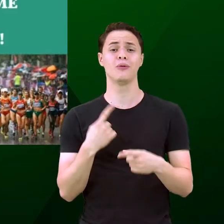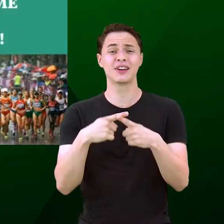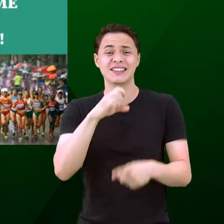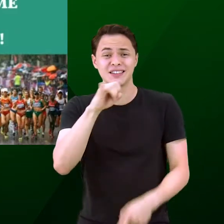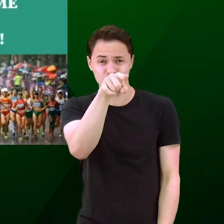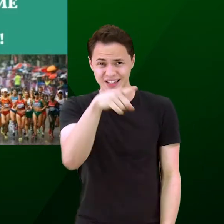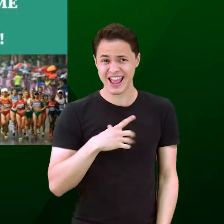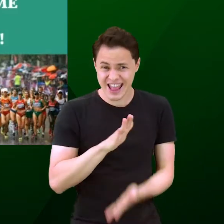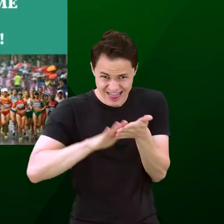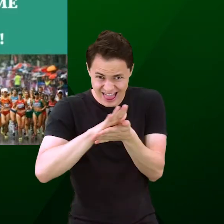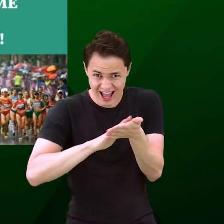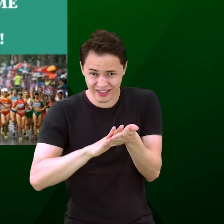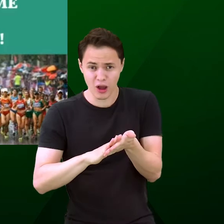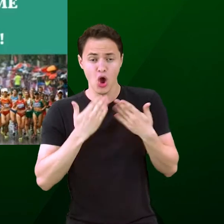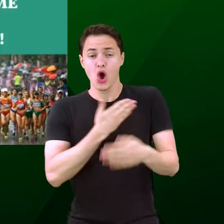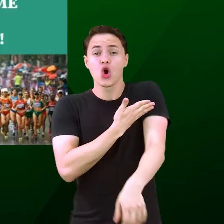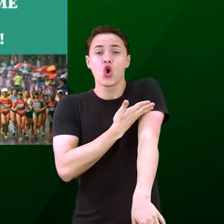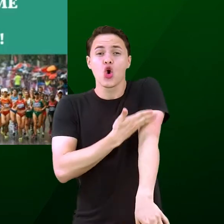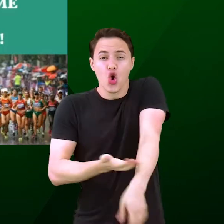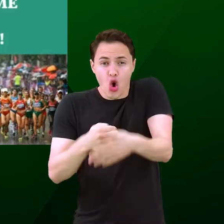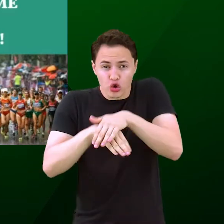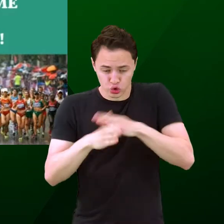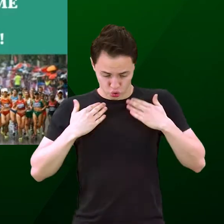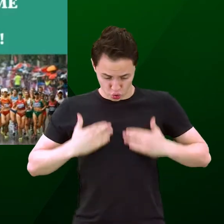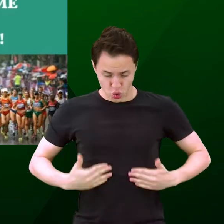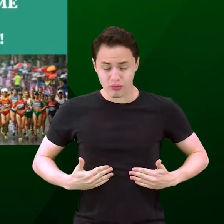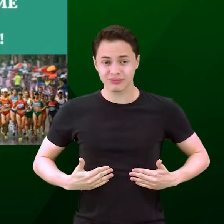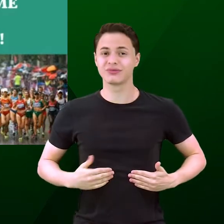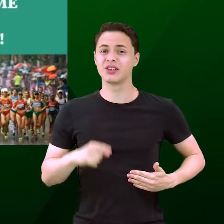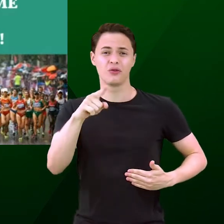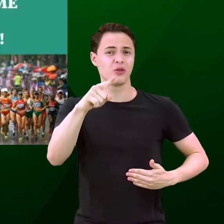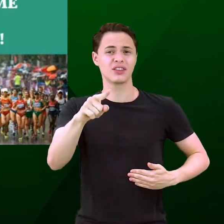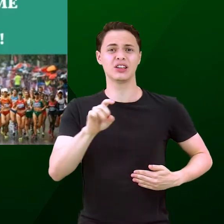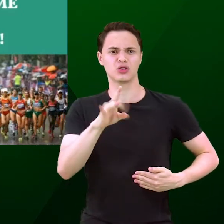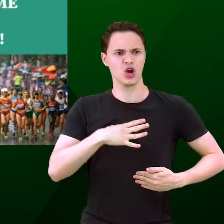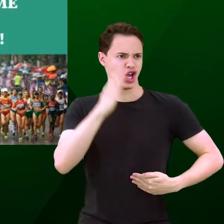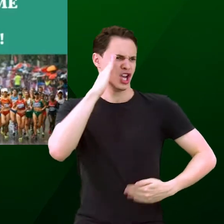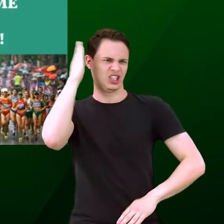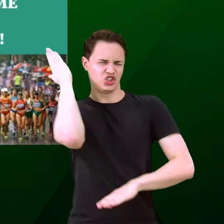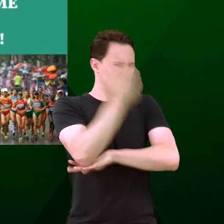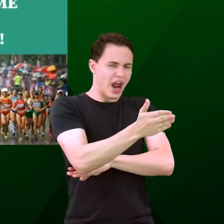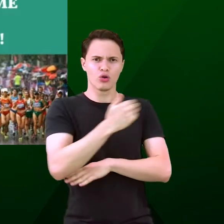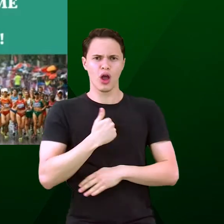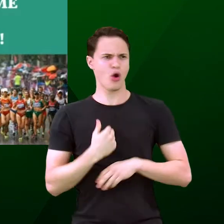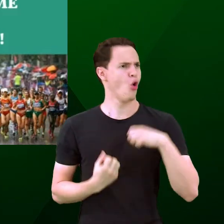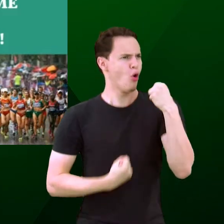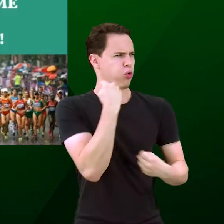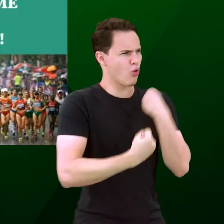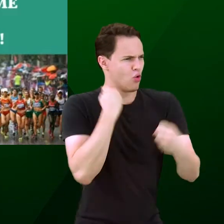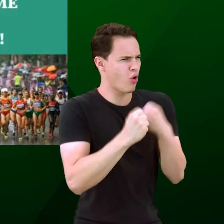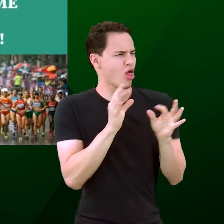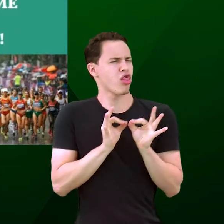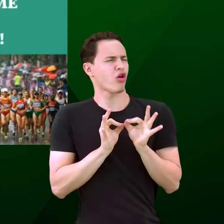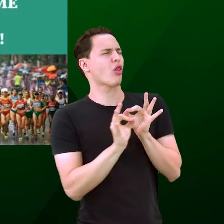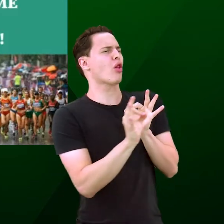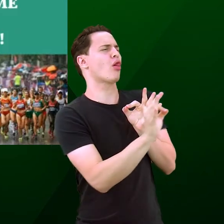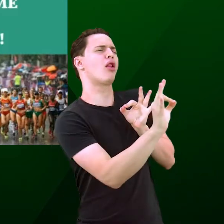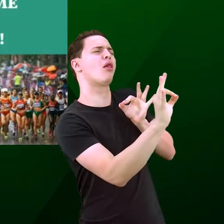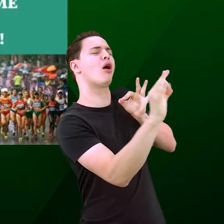muito forte, né? No Centro-Oeste hoje também, corridas de grupo para correr em equipe, né? Para mais passar um momento